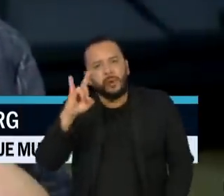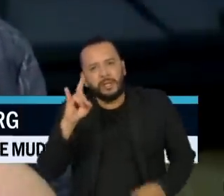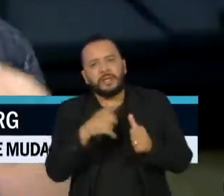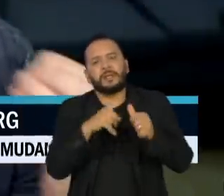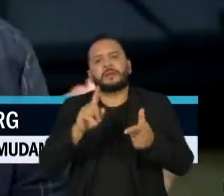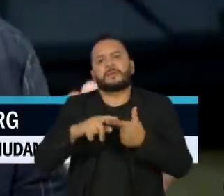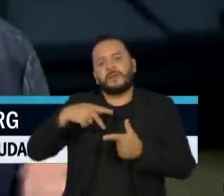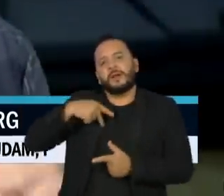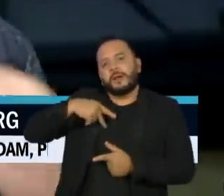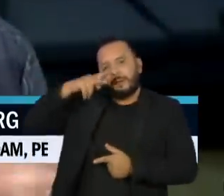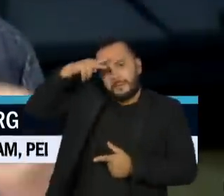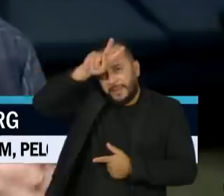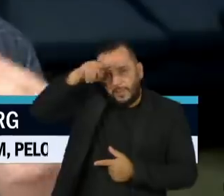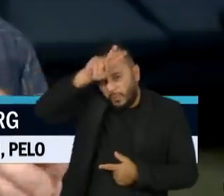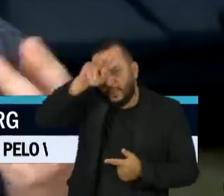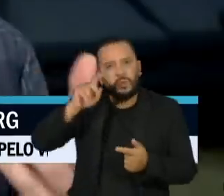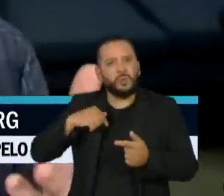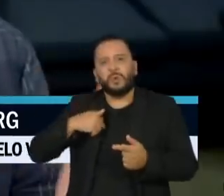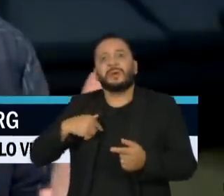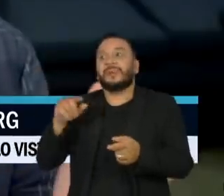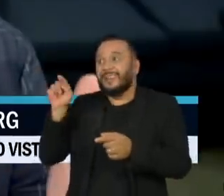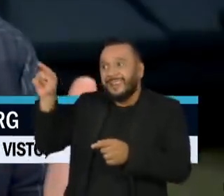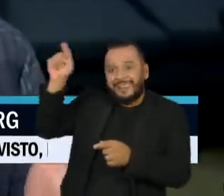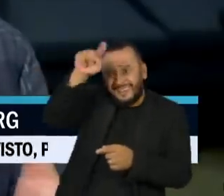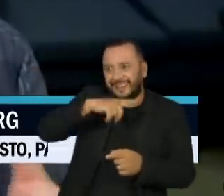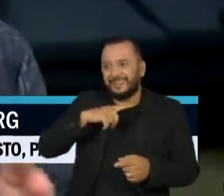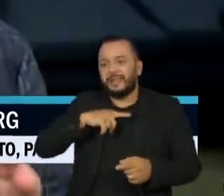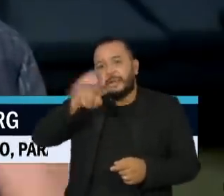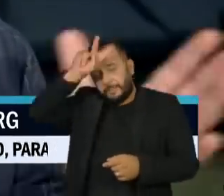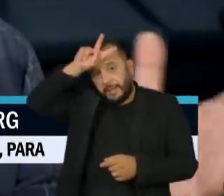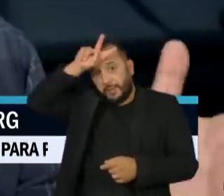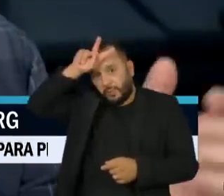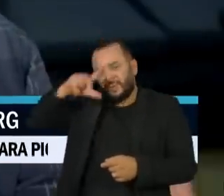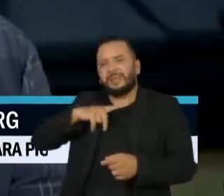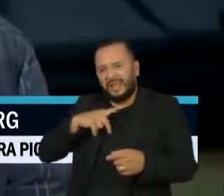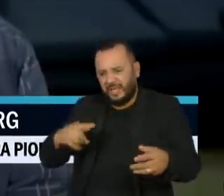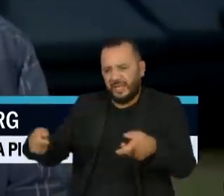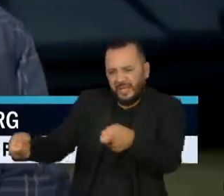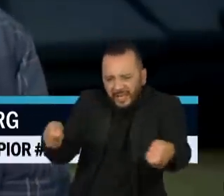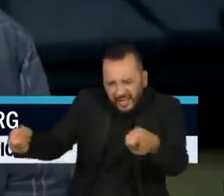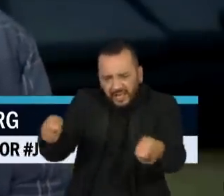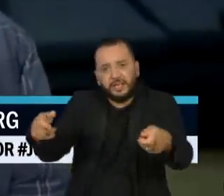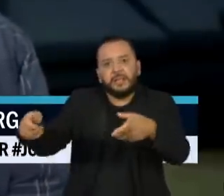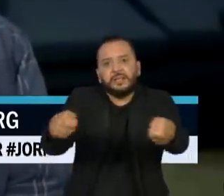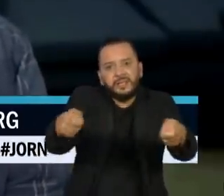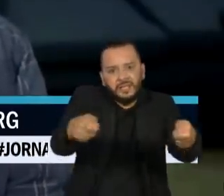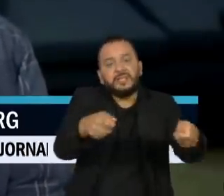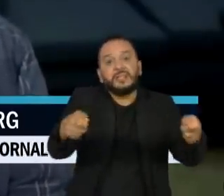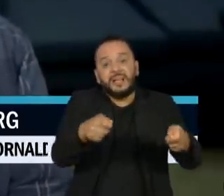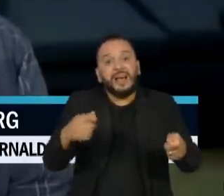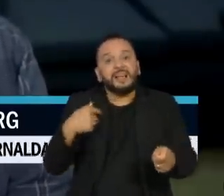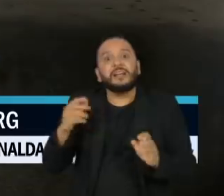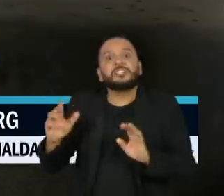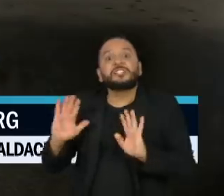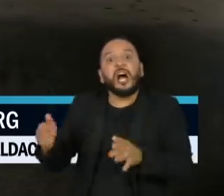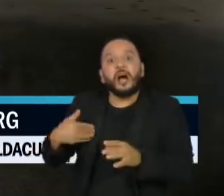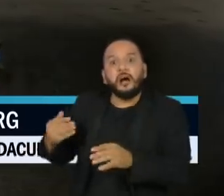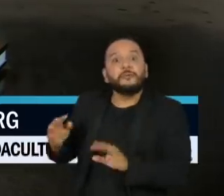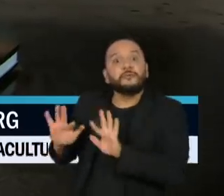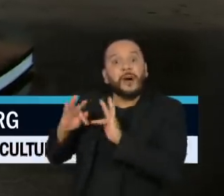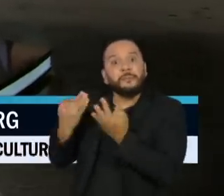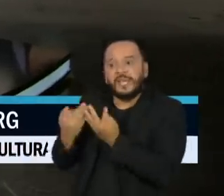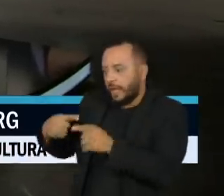Até hoje, os descendentes ainda têm níveis de mercúrio mais altos no corpo por conta do que os seus ancestrais foram expostos.